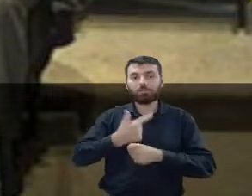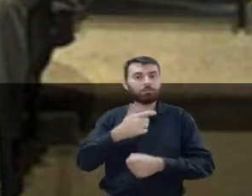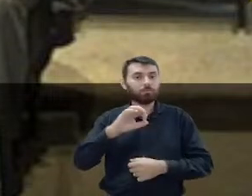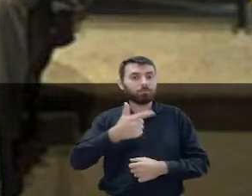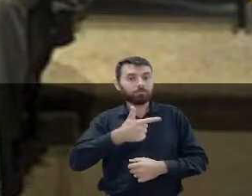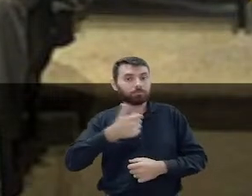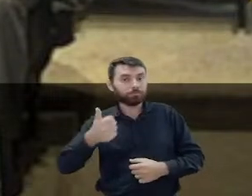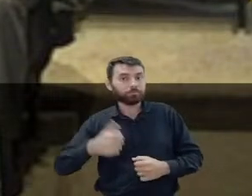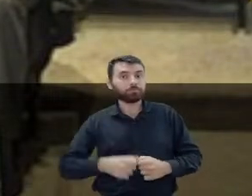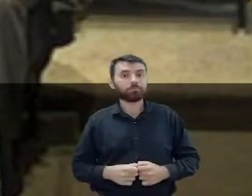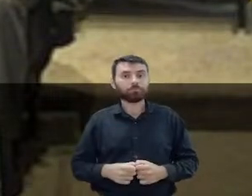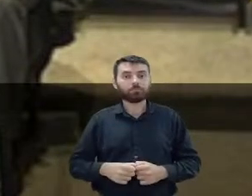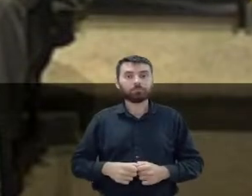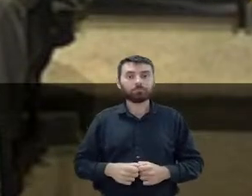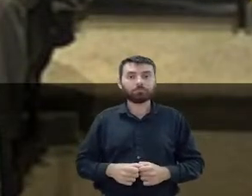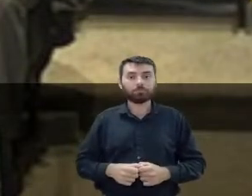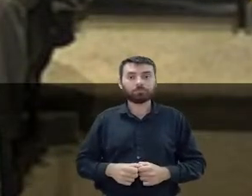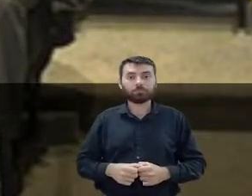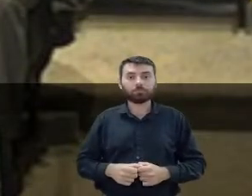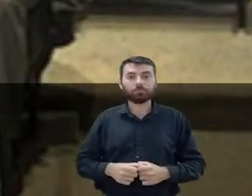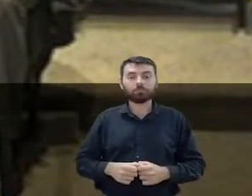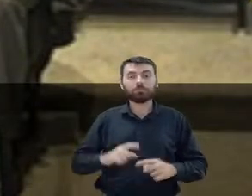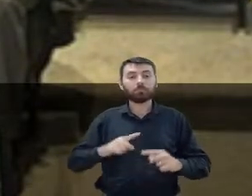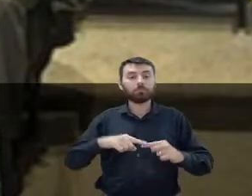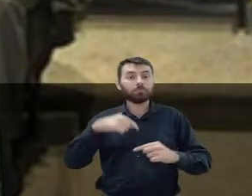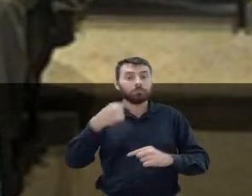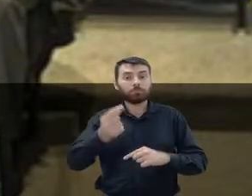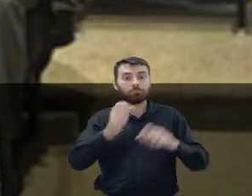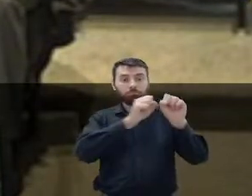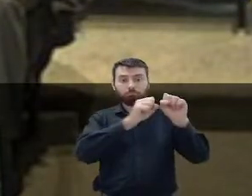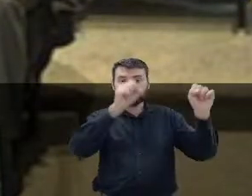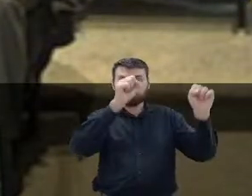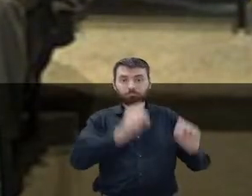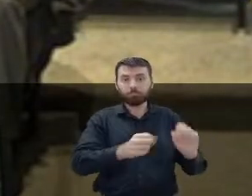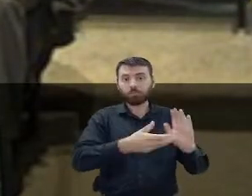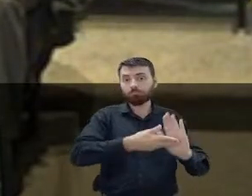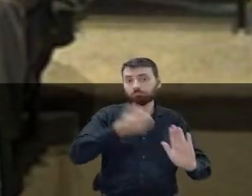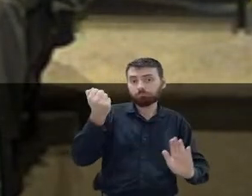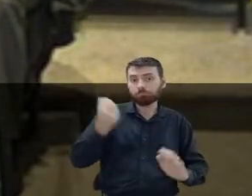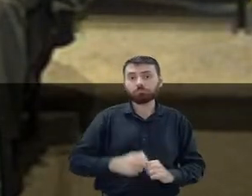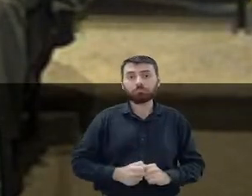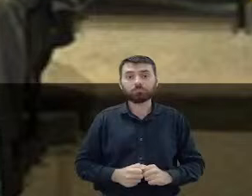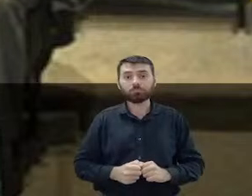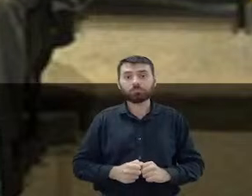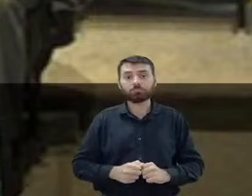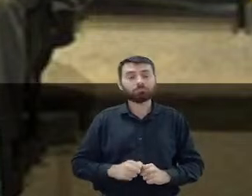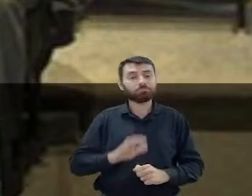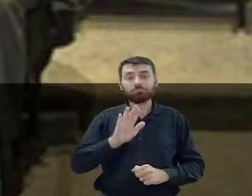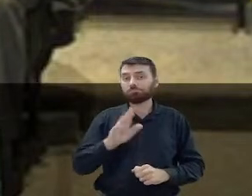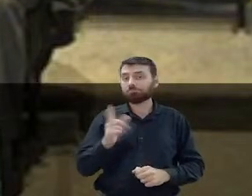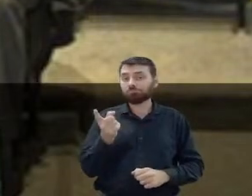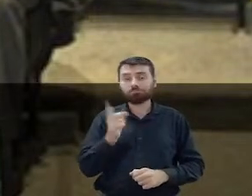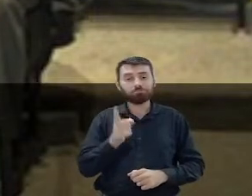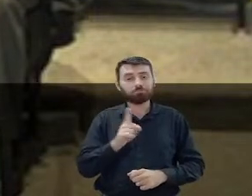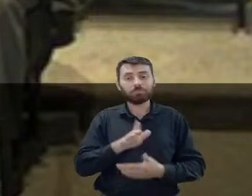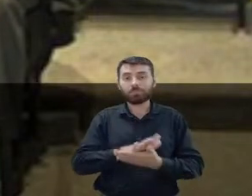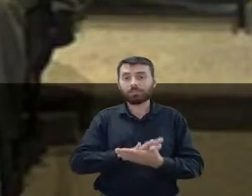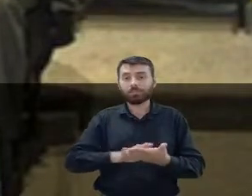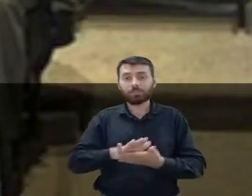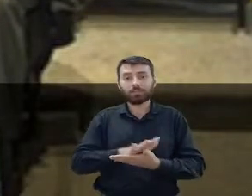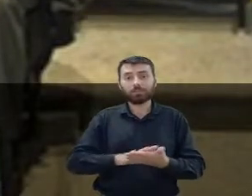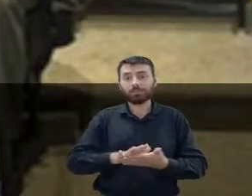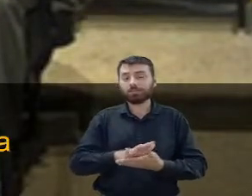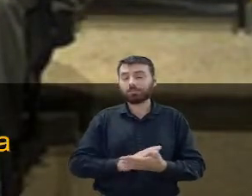de certo, sabia que devia estar com alguma pendência, ou que ela estava com algum atestado naquele período de 2021. Mas não, não tem nada, não tem nenhuma prova da incapacidade dessa